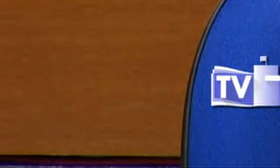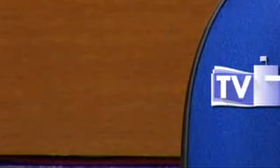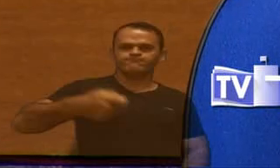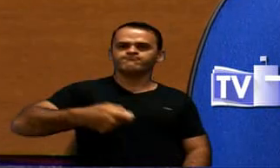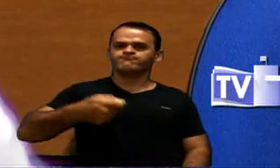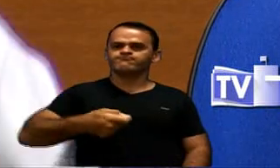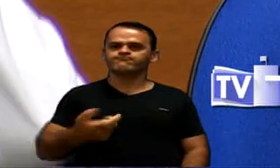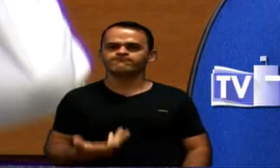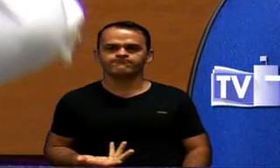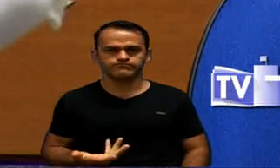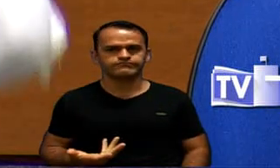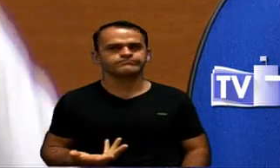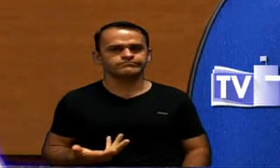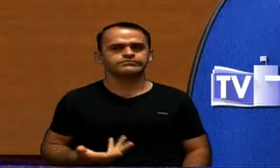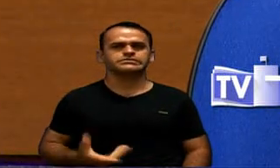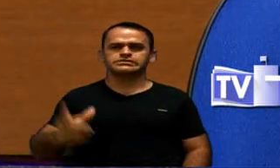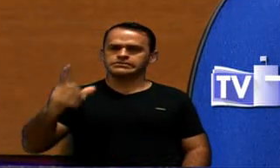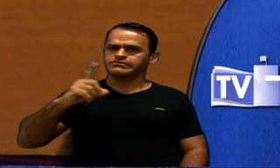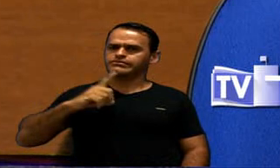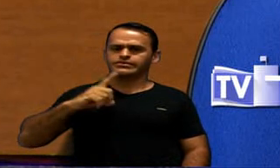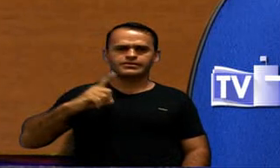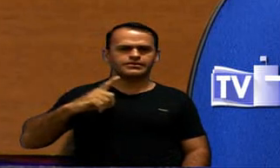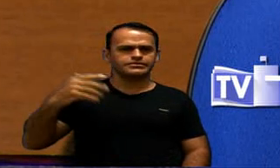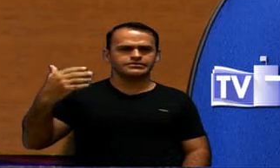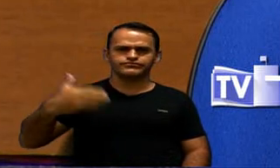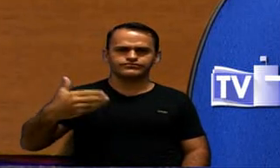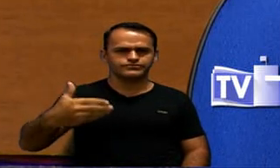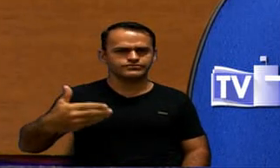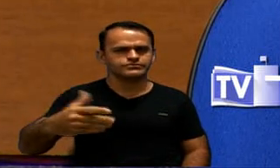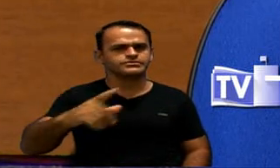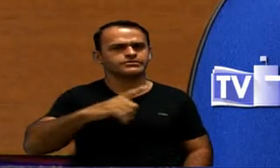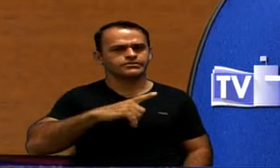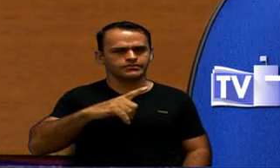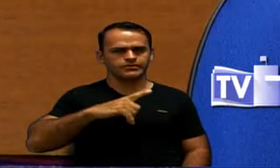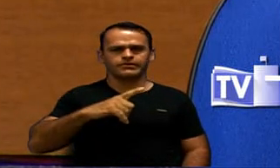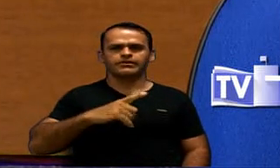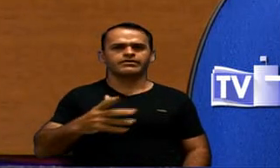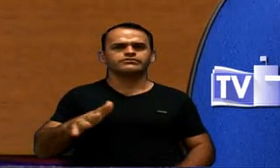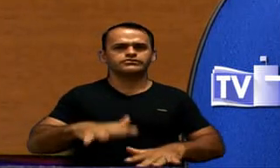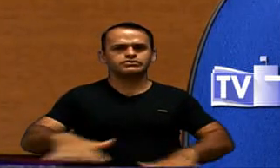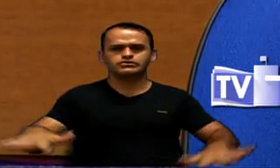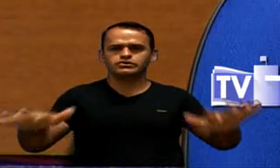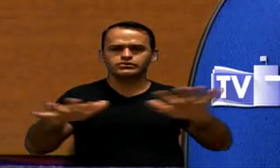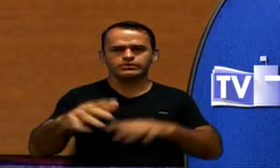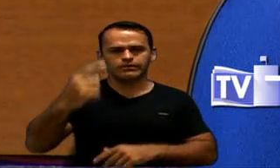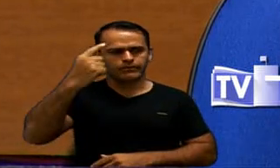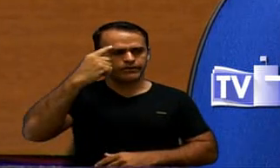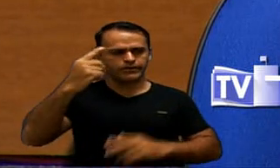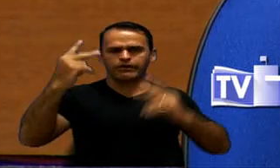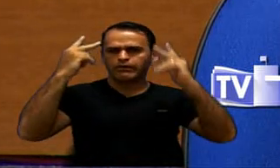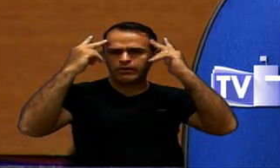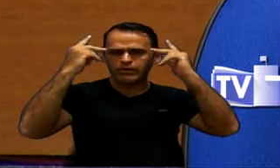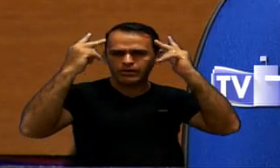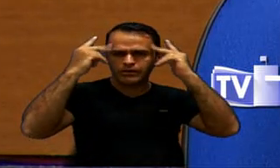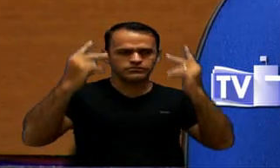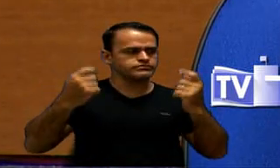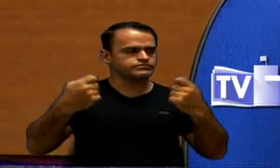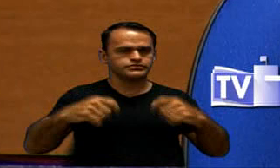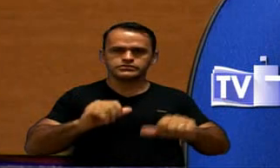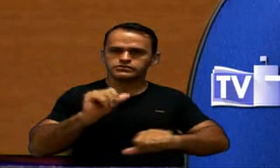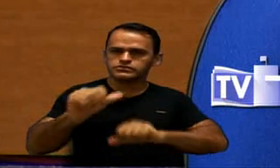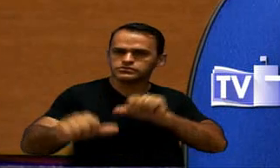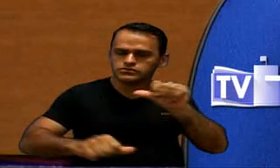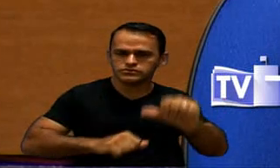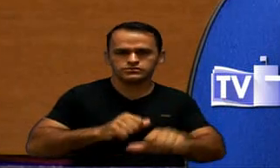que, a todo momento, ela é disfarçada, naturalizada, né, que precisa aí ser transformada,